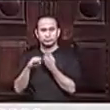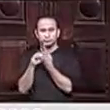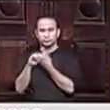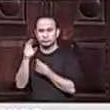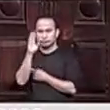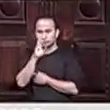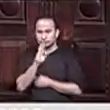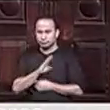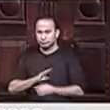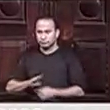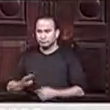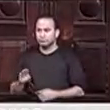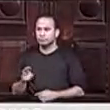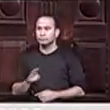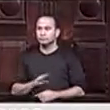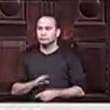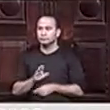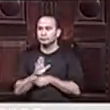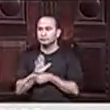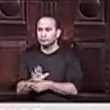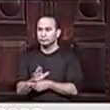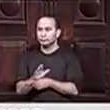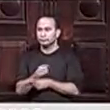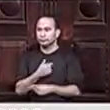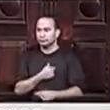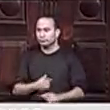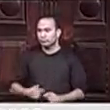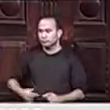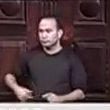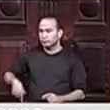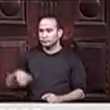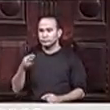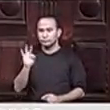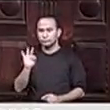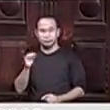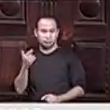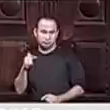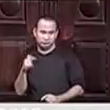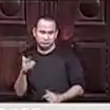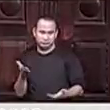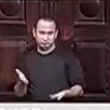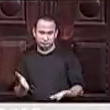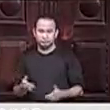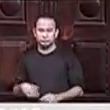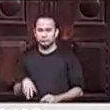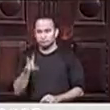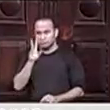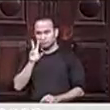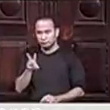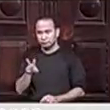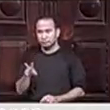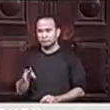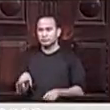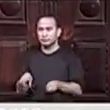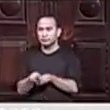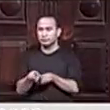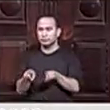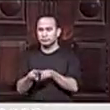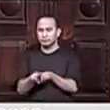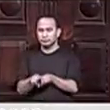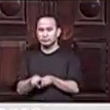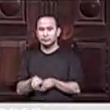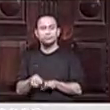Brasileira, da base de apoio do governo federal, que não existe mais na nossa visão, e também